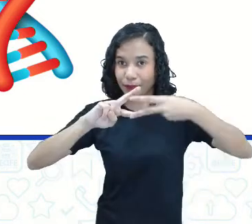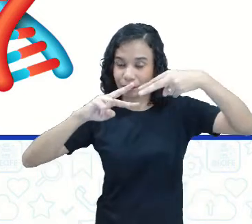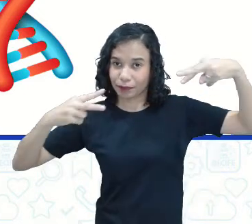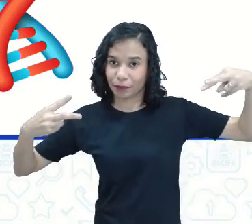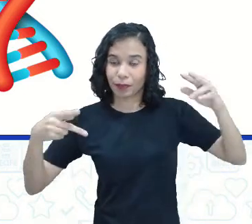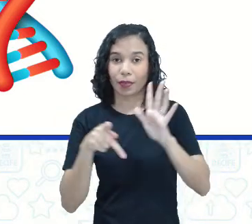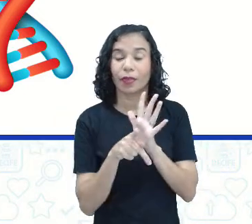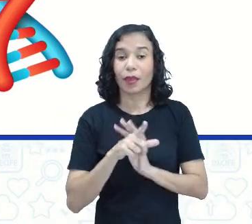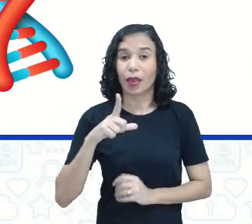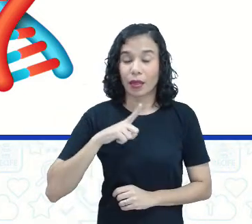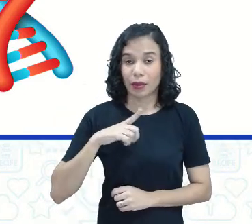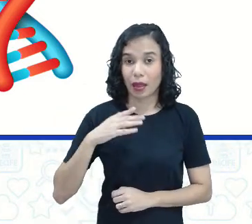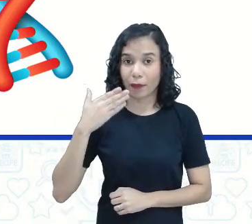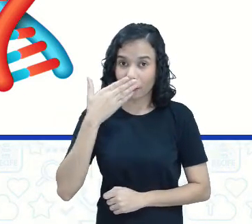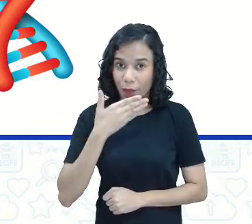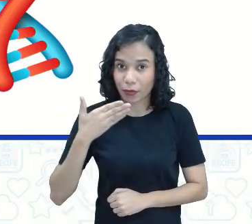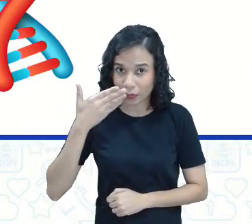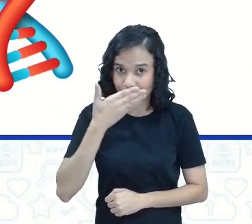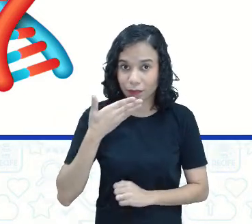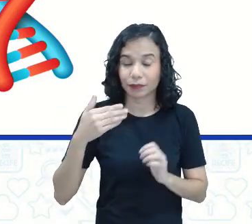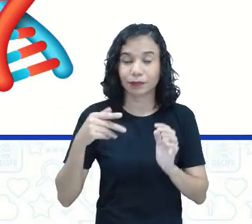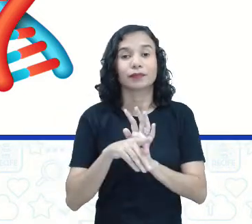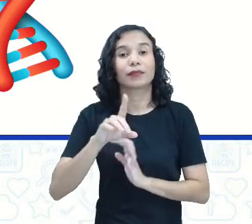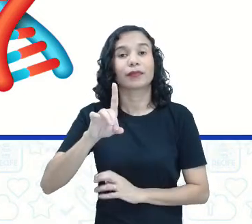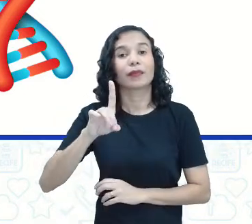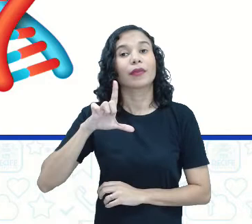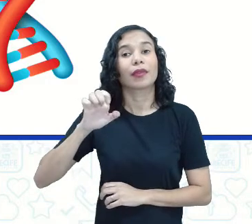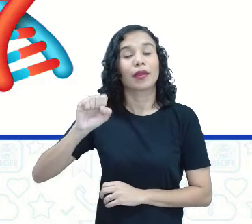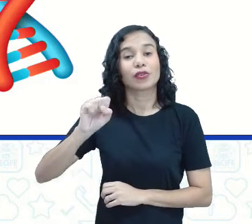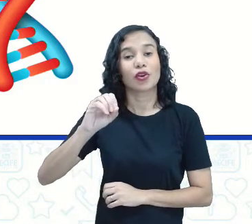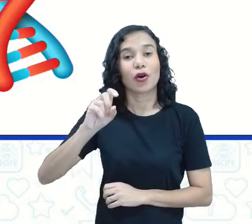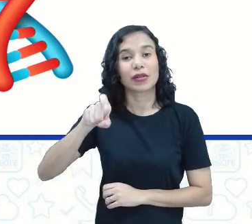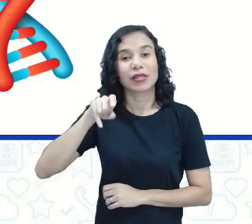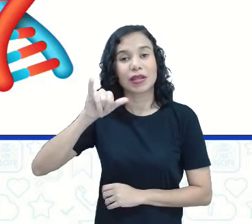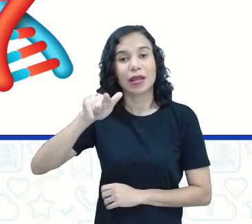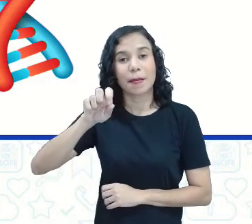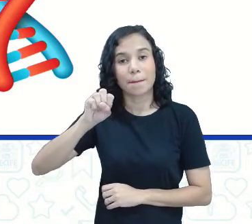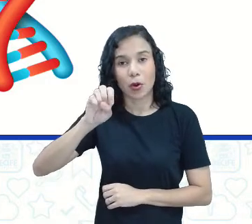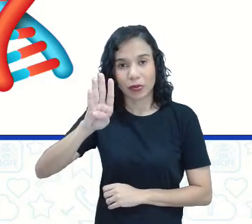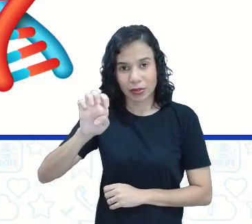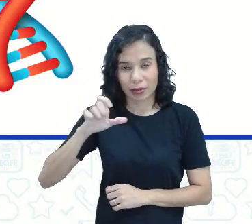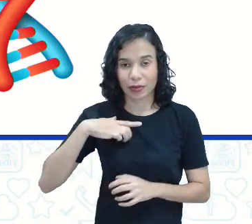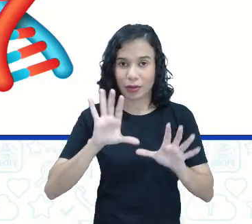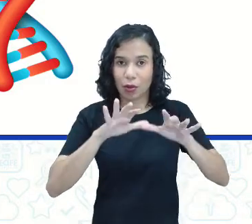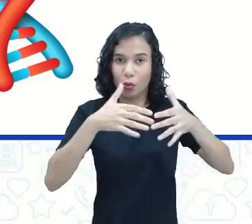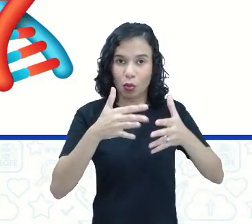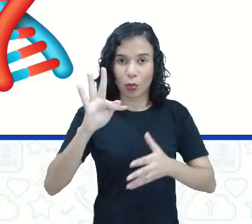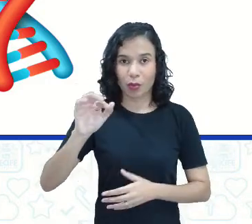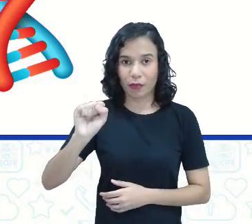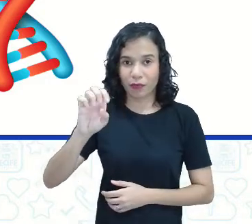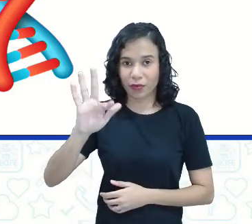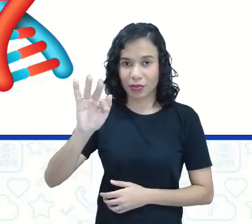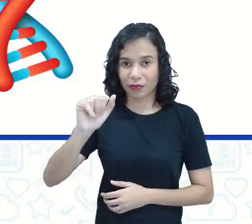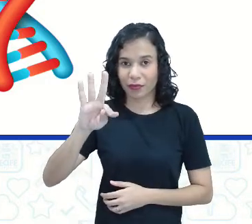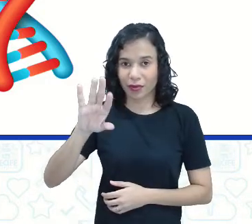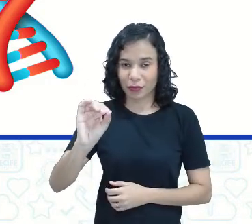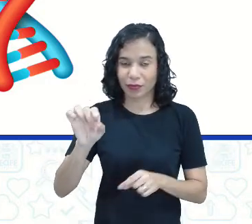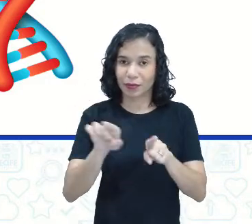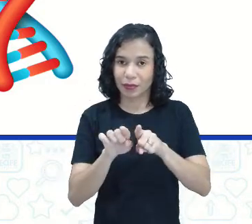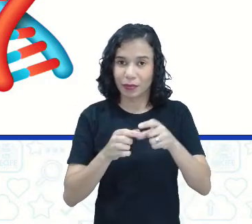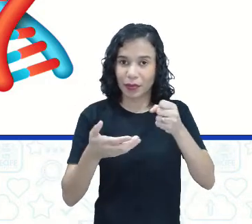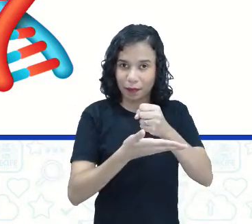o açúcar, né, que é a desoxirribose, o grupo fosfato e as bases